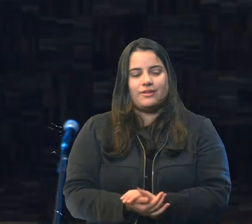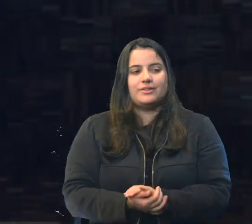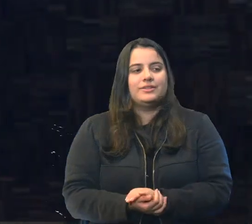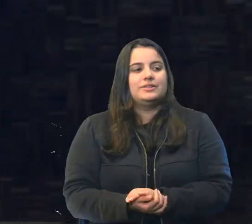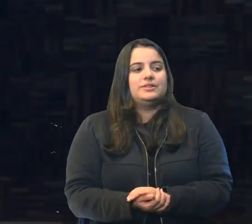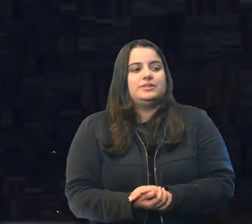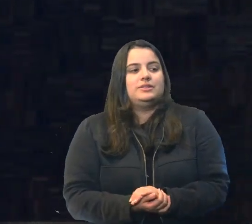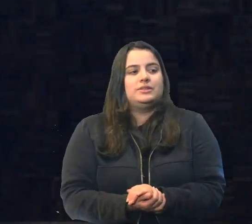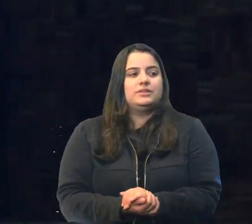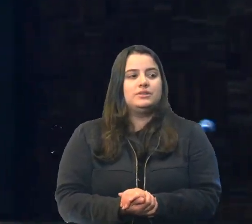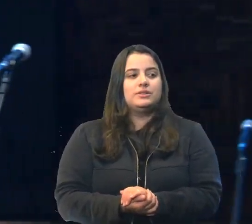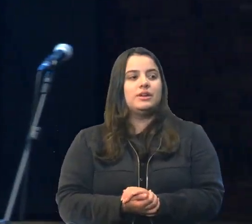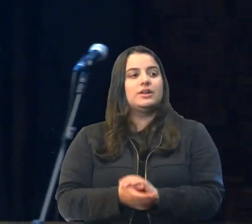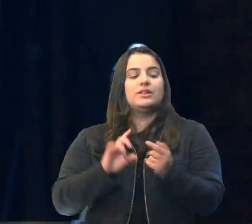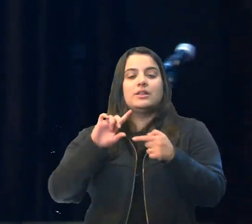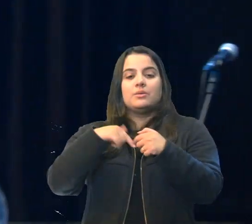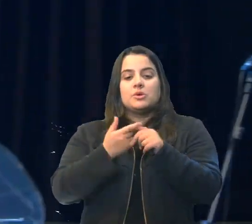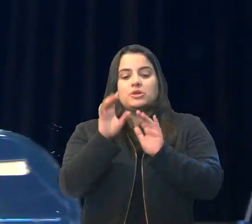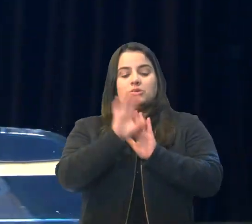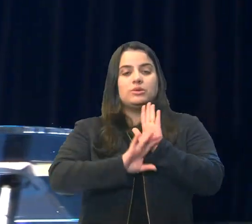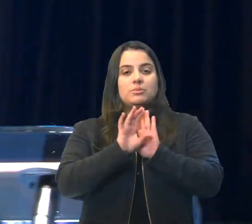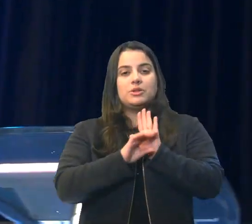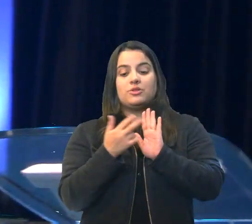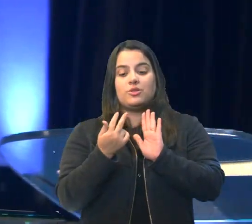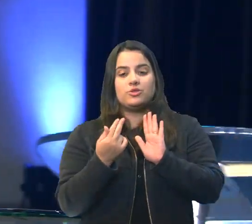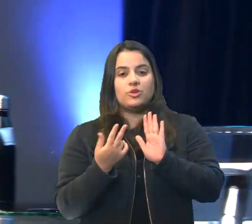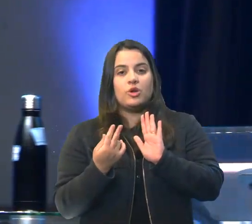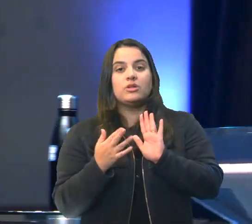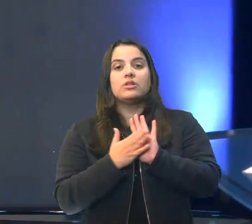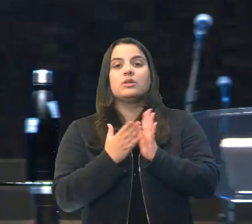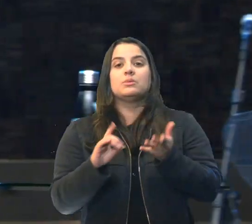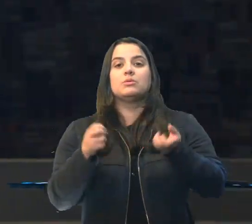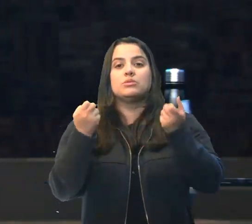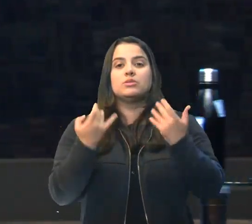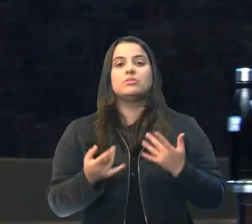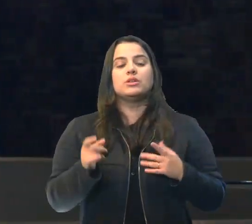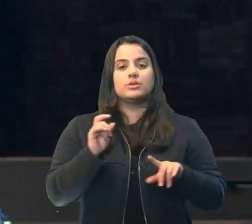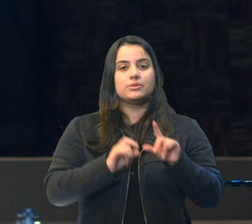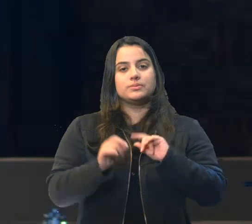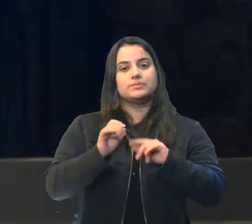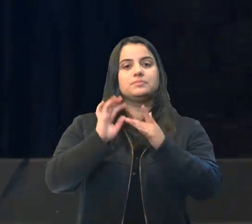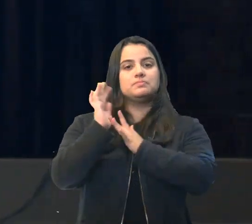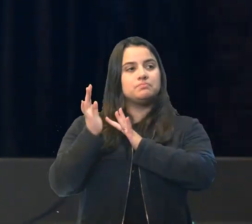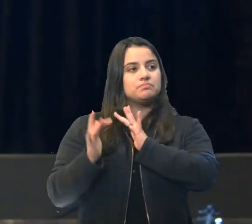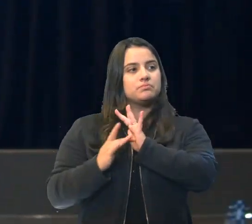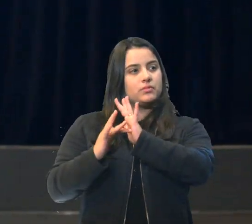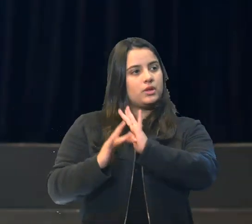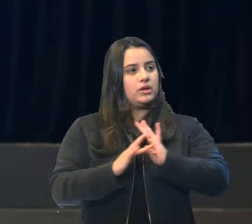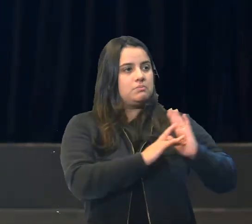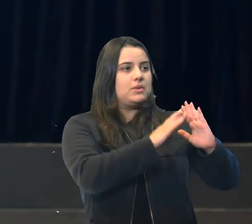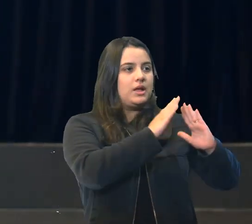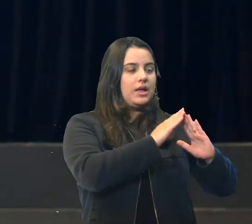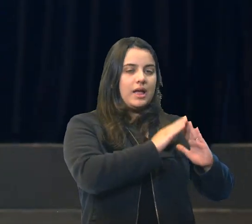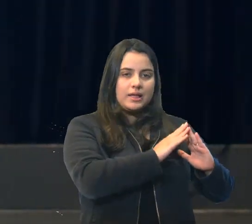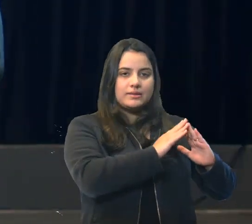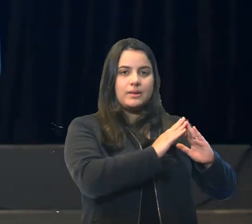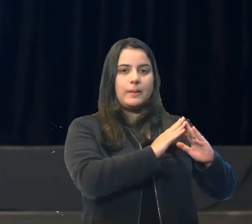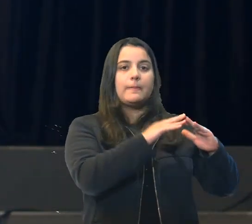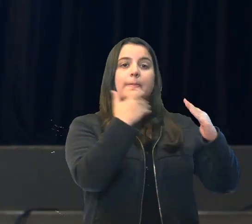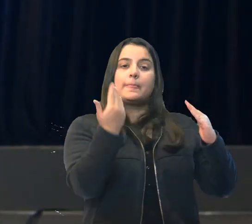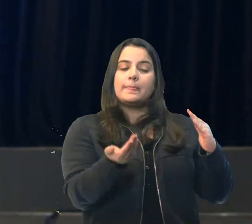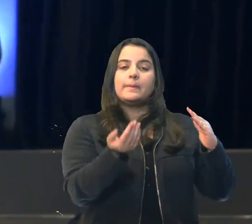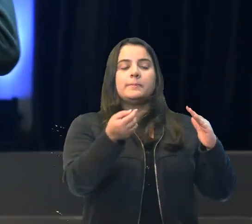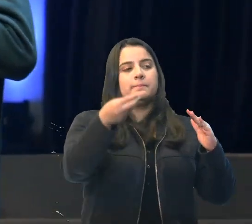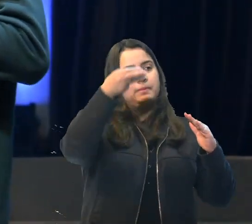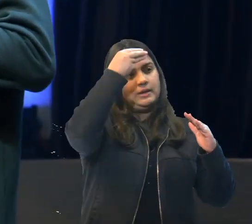E depois, no capítulo 12, a Bíblia diz que um dia Jesus chega na casa deles na Páscoa, e então